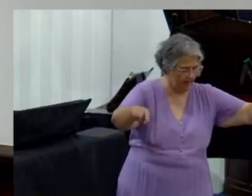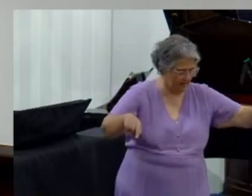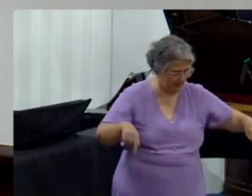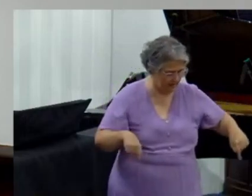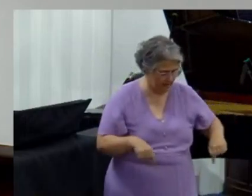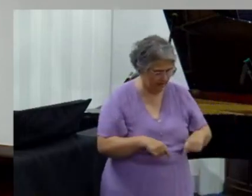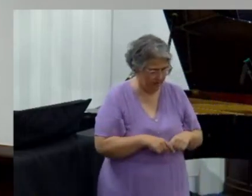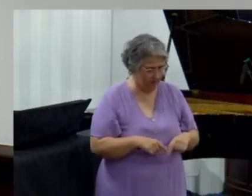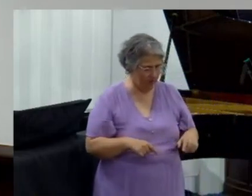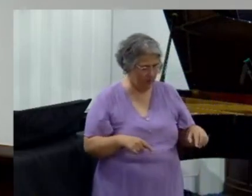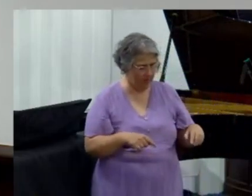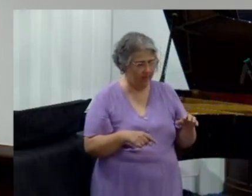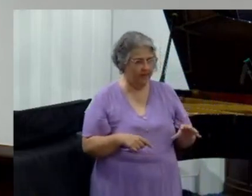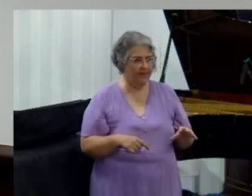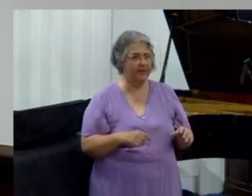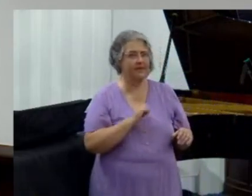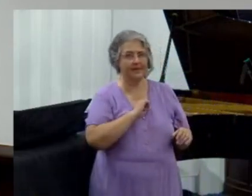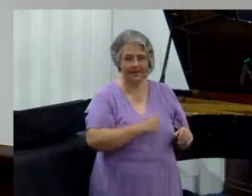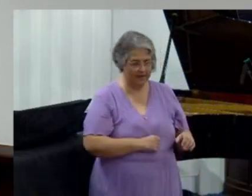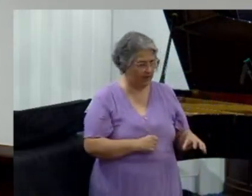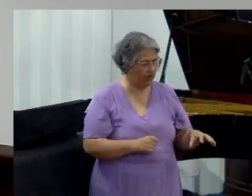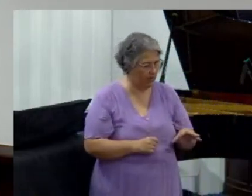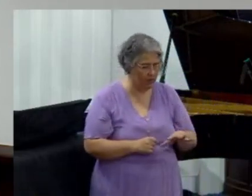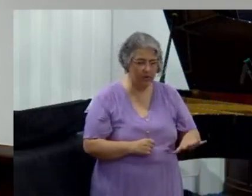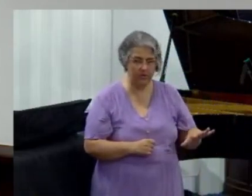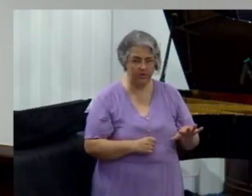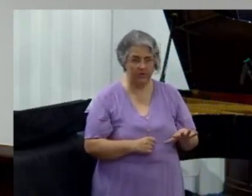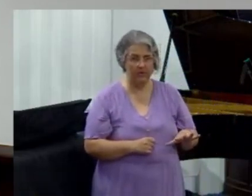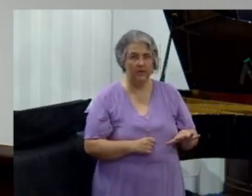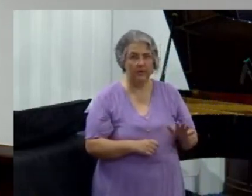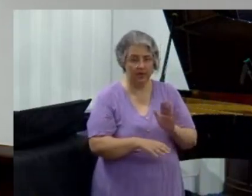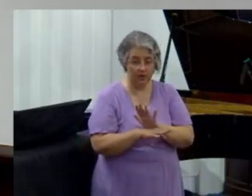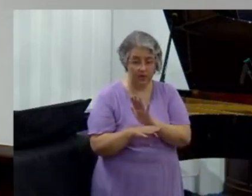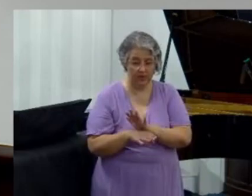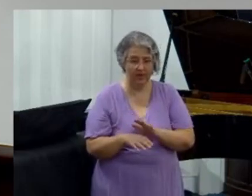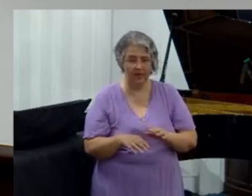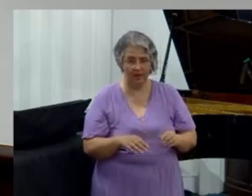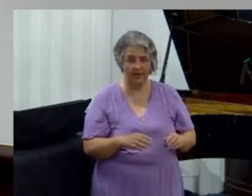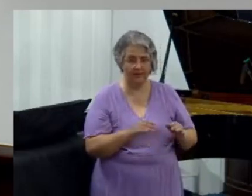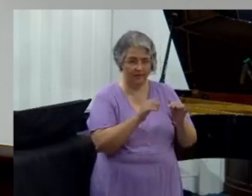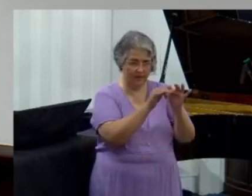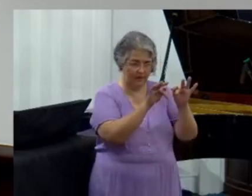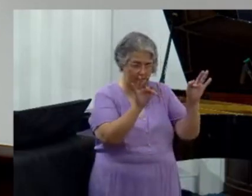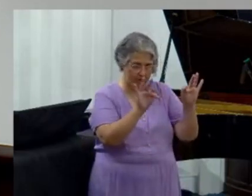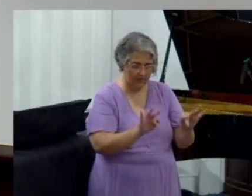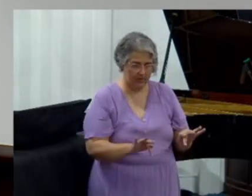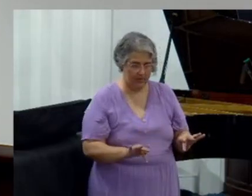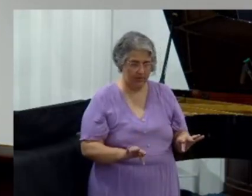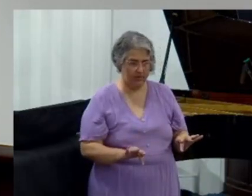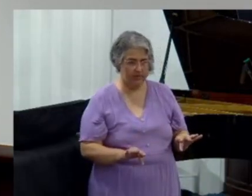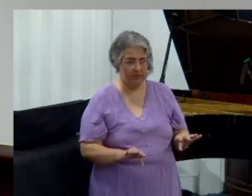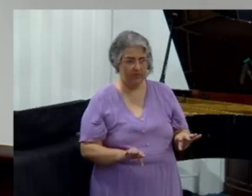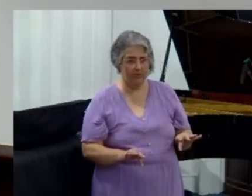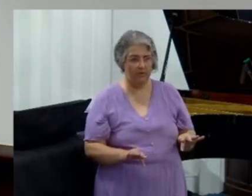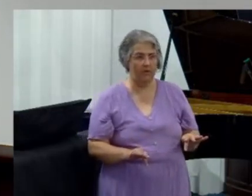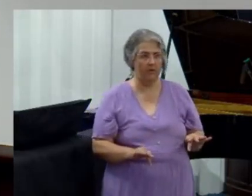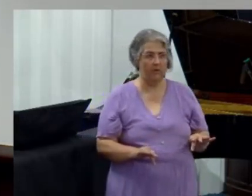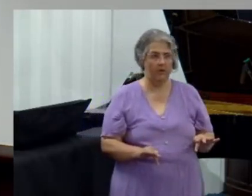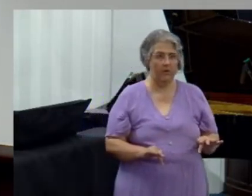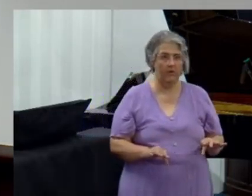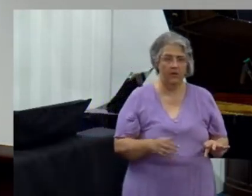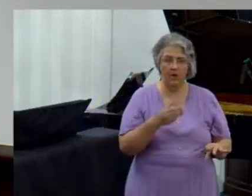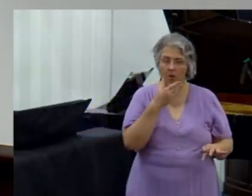aos oficiais que lidavam com o templo. Então, outros 2 espaços, um reservado para os